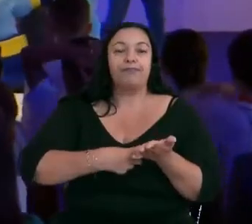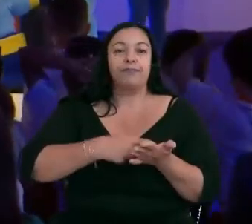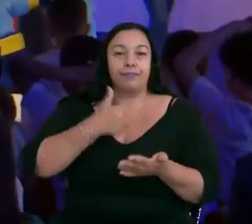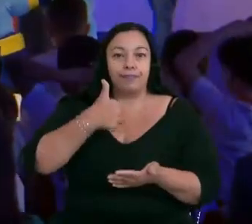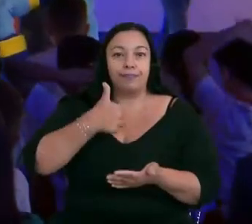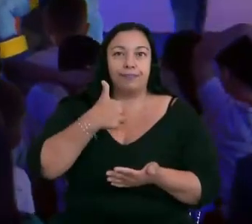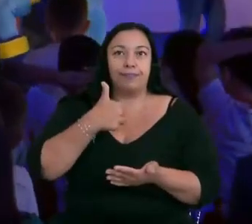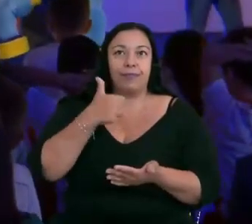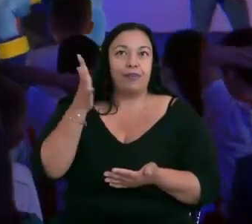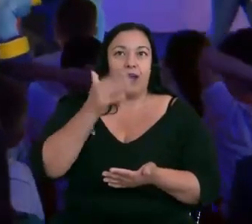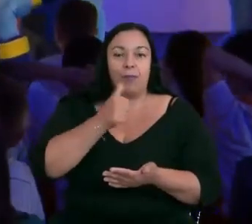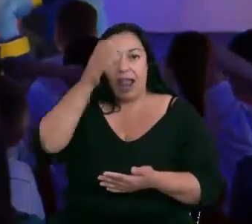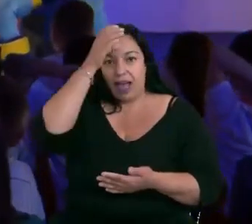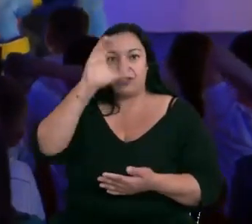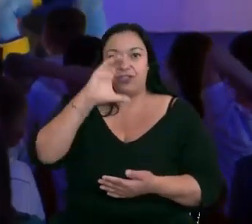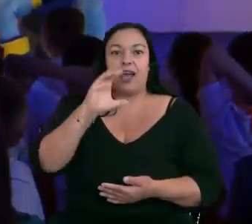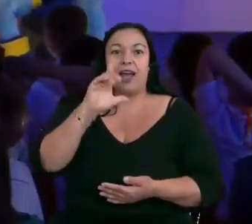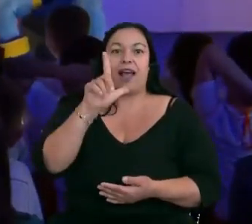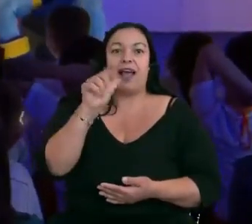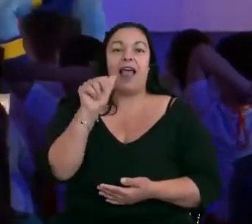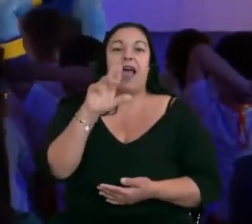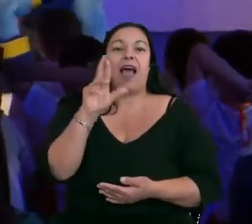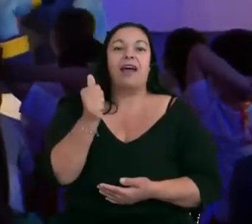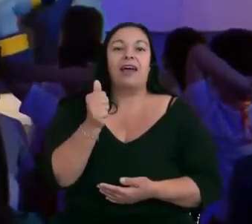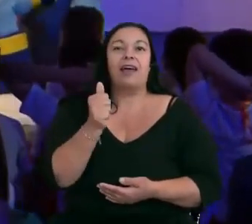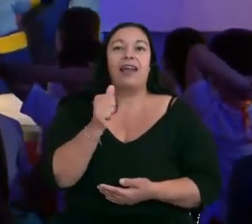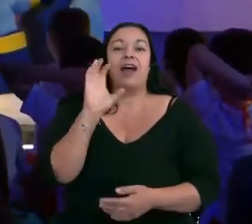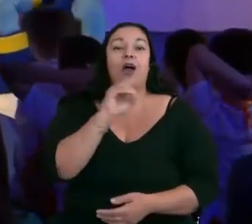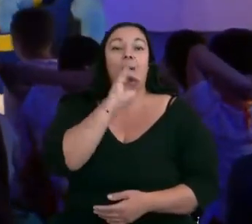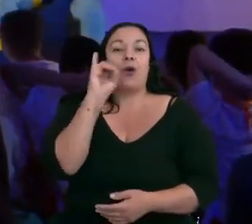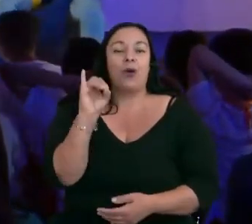Clara. Oi, pessoal!